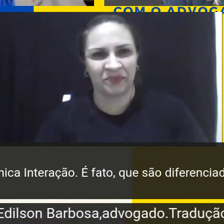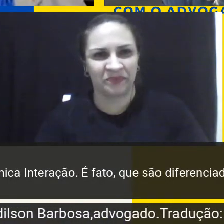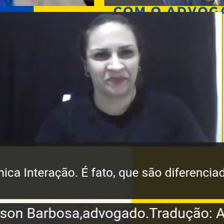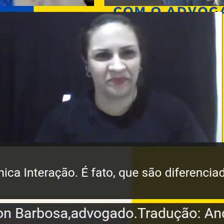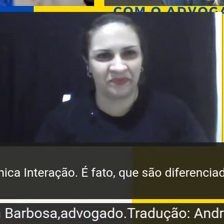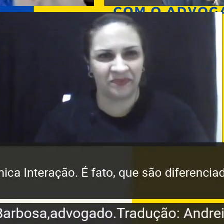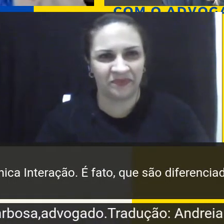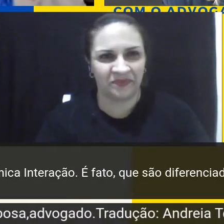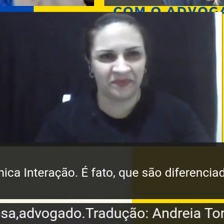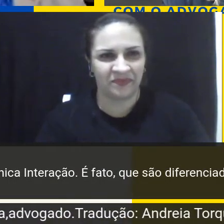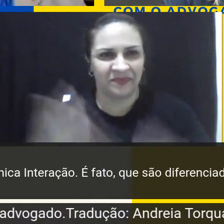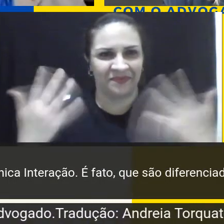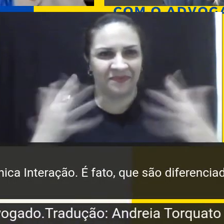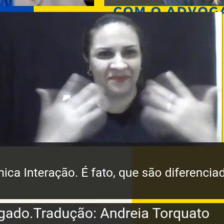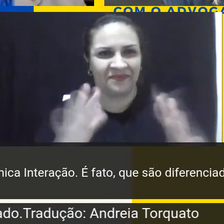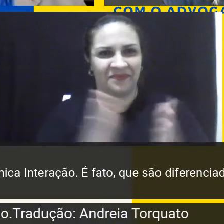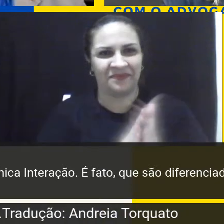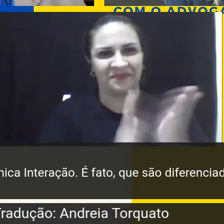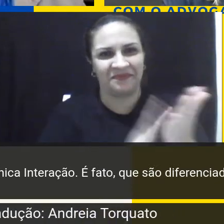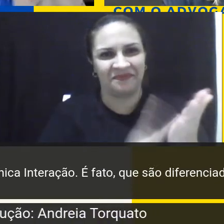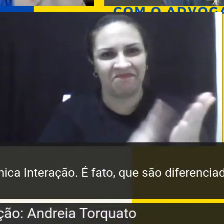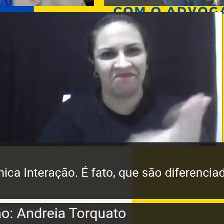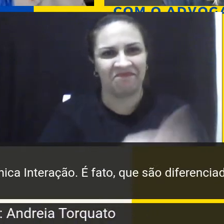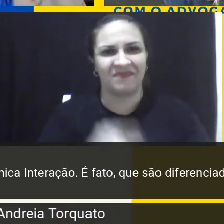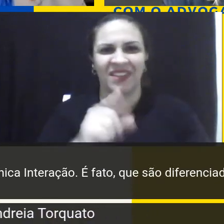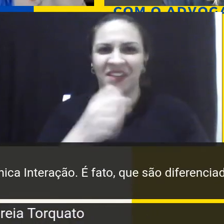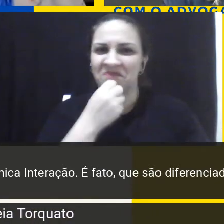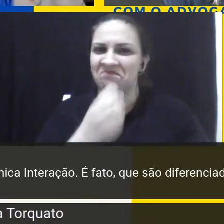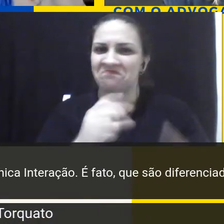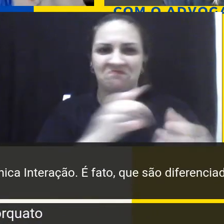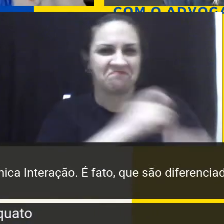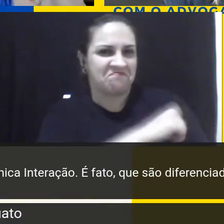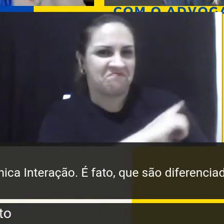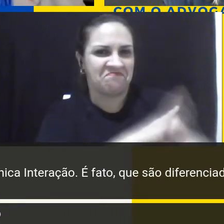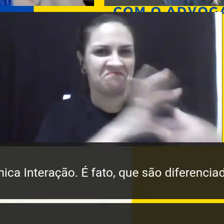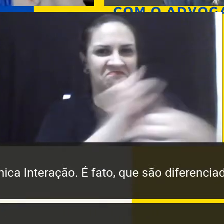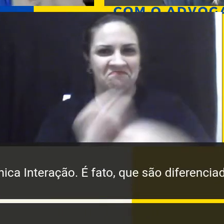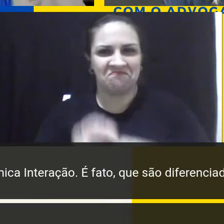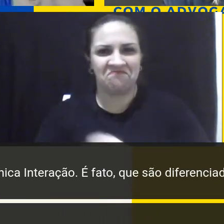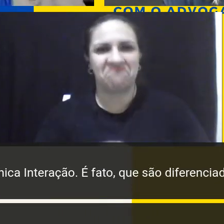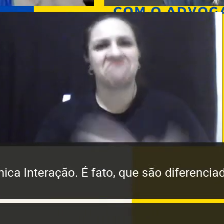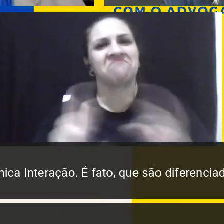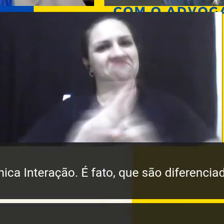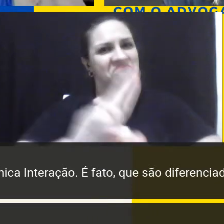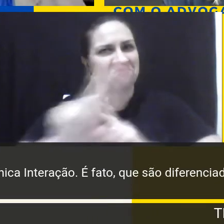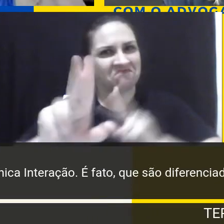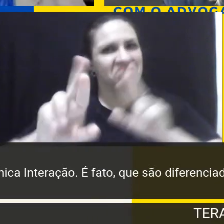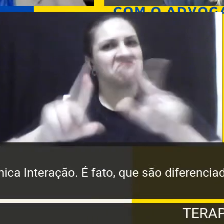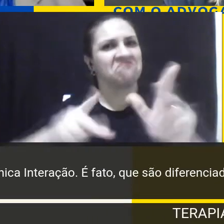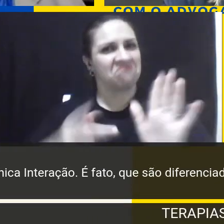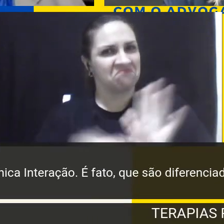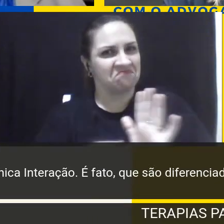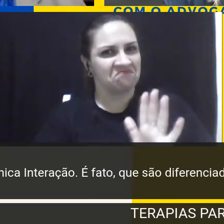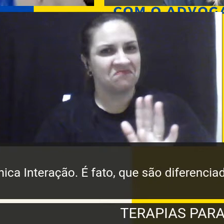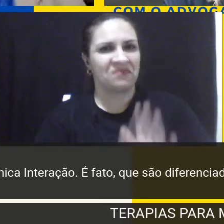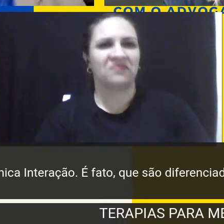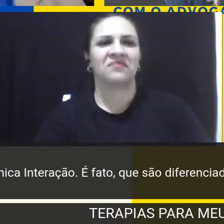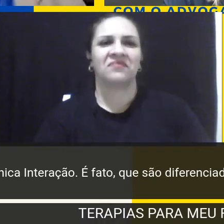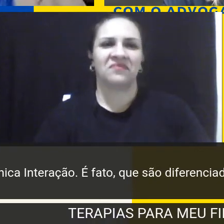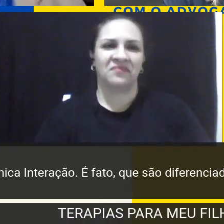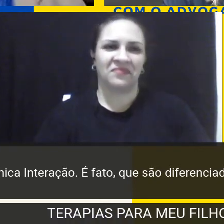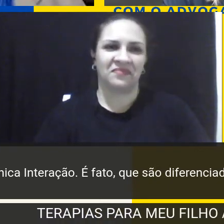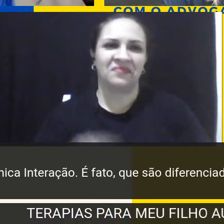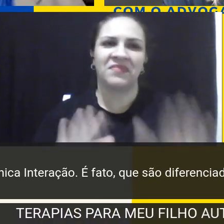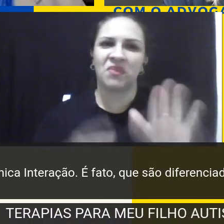O doutor Romeu fala: parabéns, doutora Lívia, Clínica Interação. É fato que são diferenciados. Deve ter sido algum momento que nós falamos,